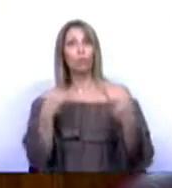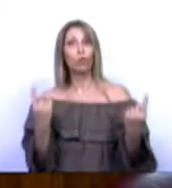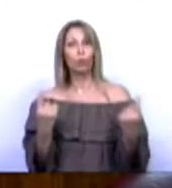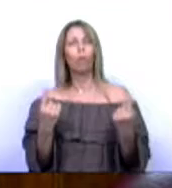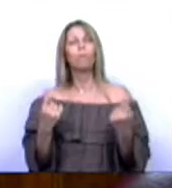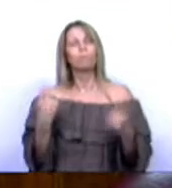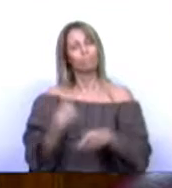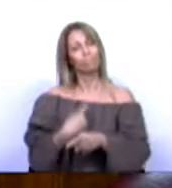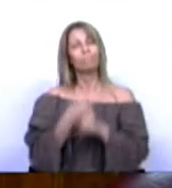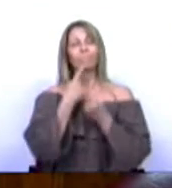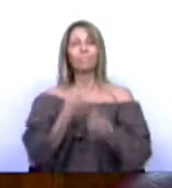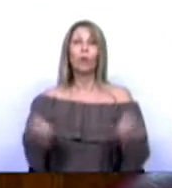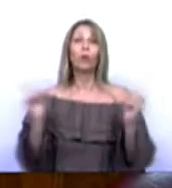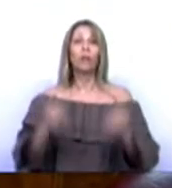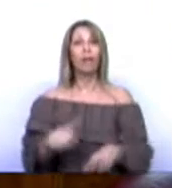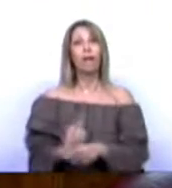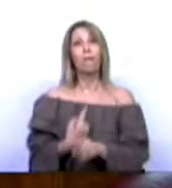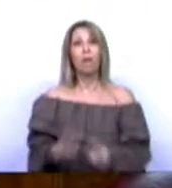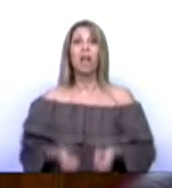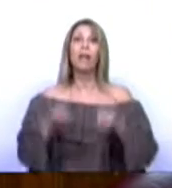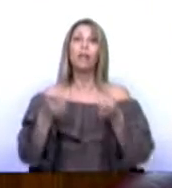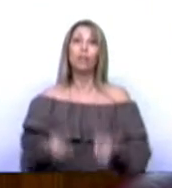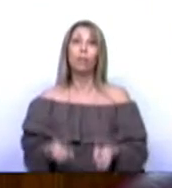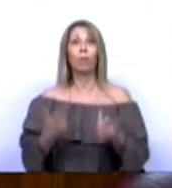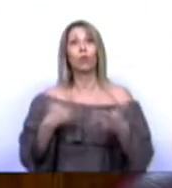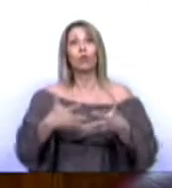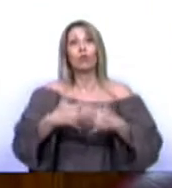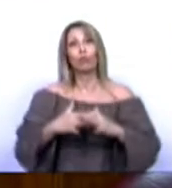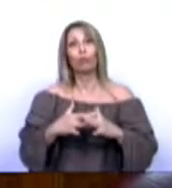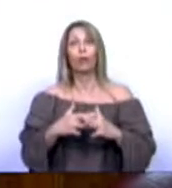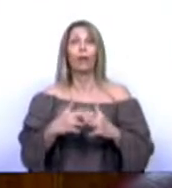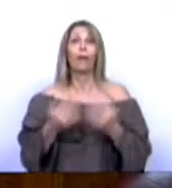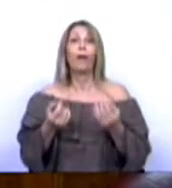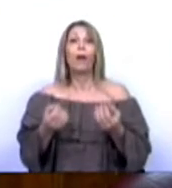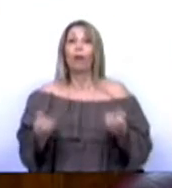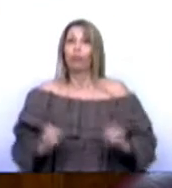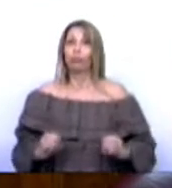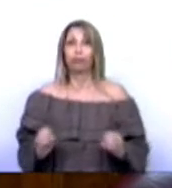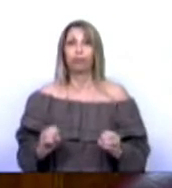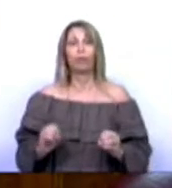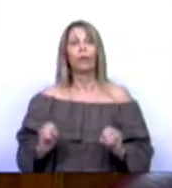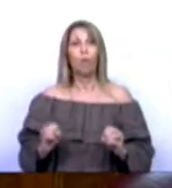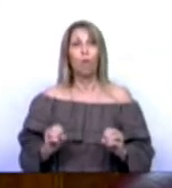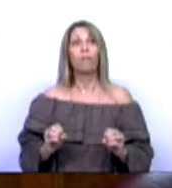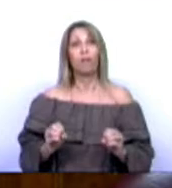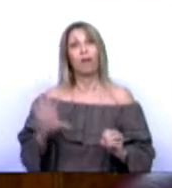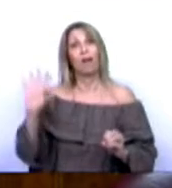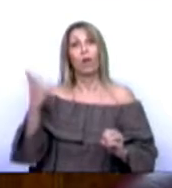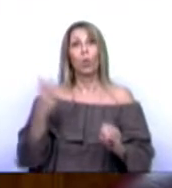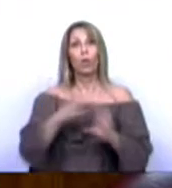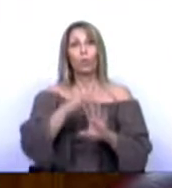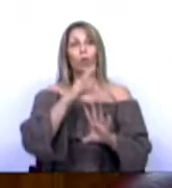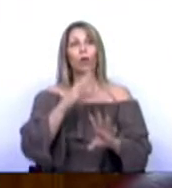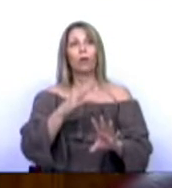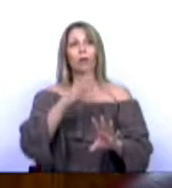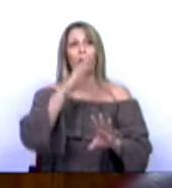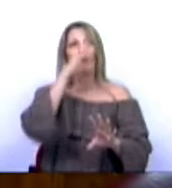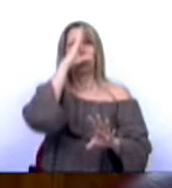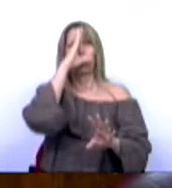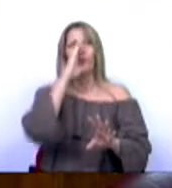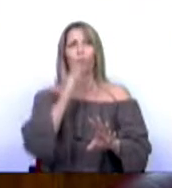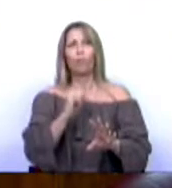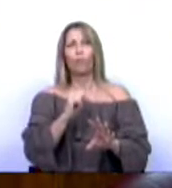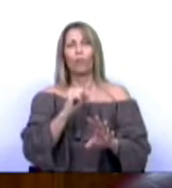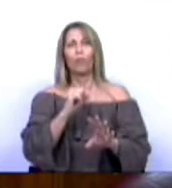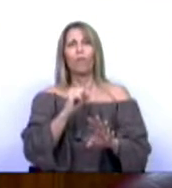do desinvestimento estrutural a que o Serviço Nacional de Saúde esteve sujeito a quando da governação dos países de direita. Nós